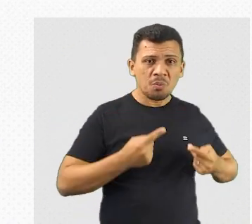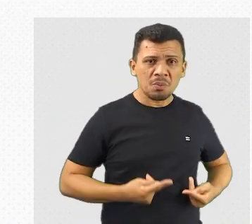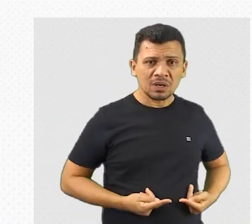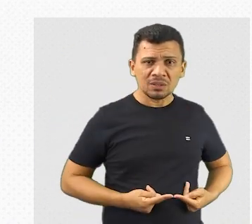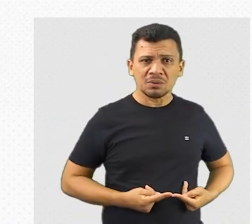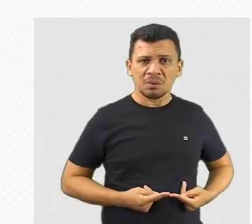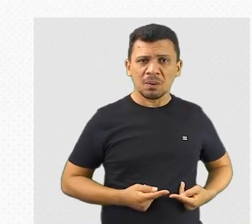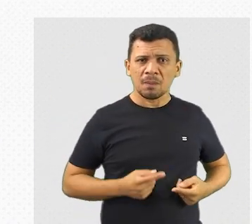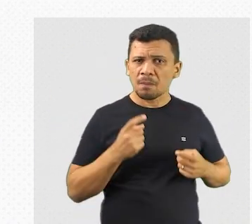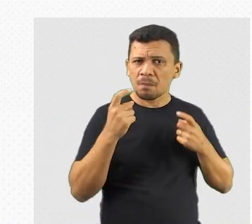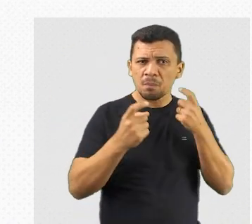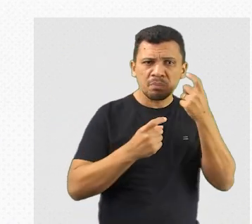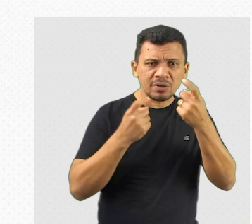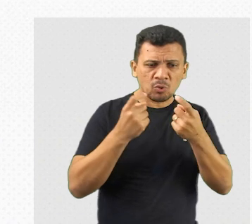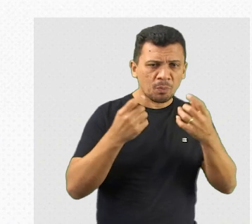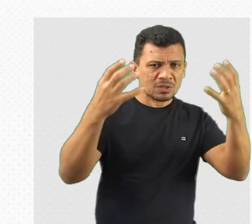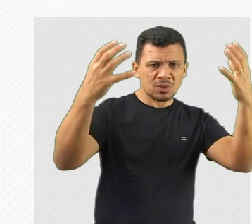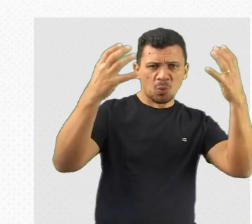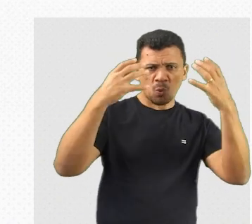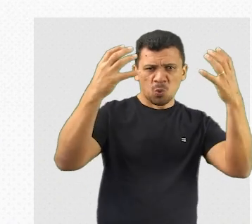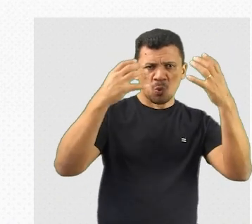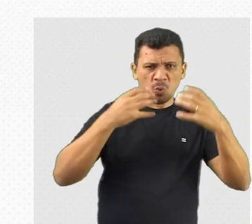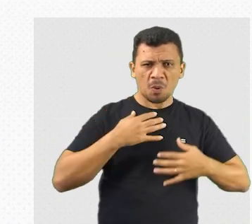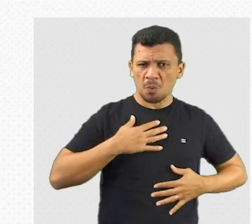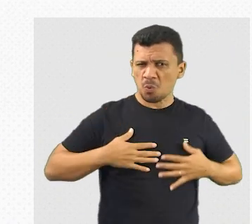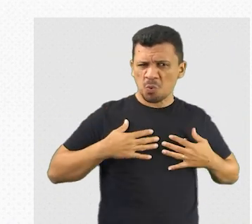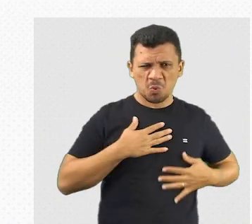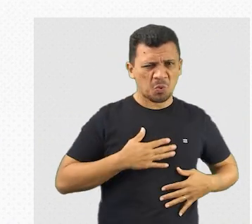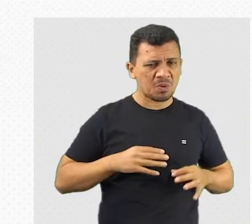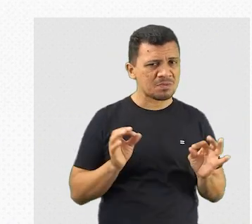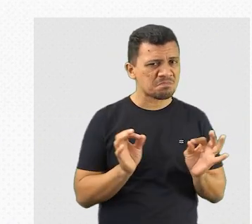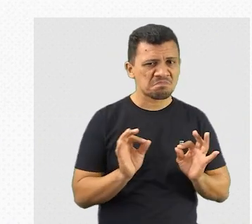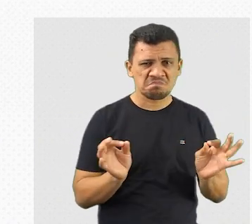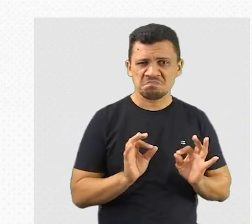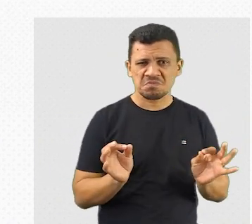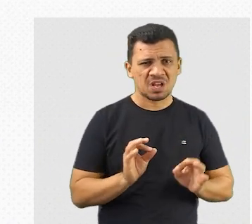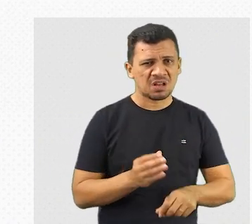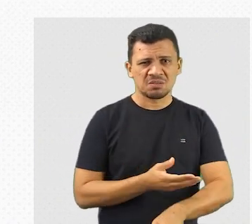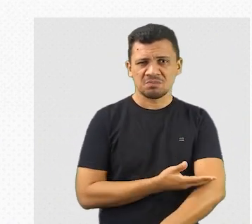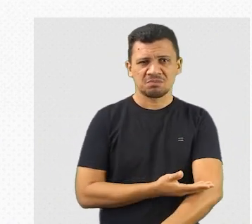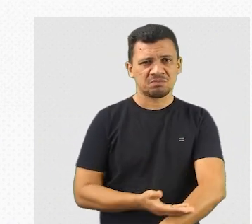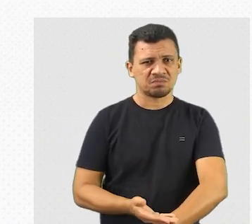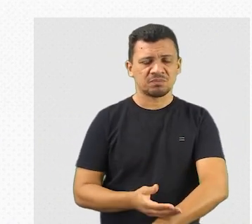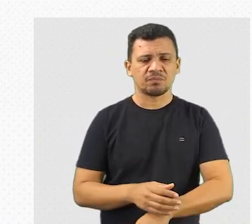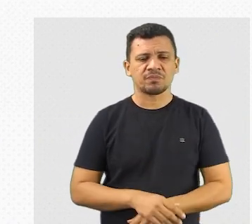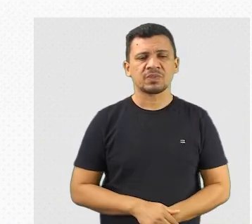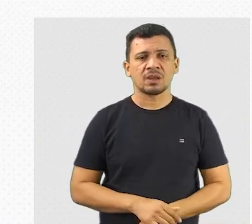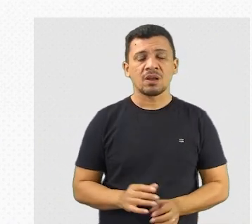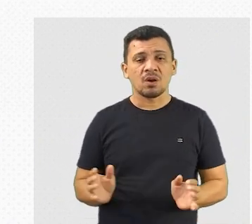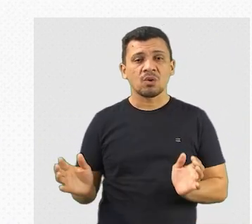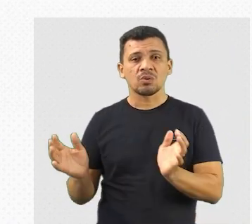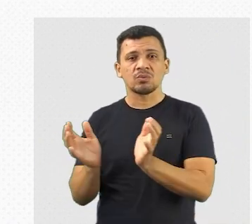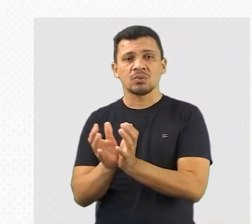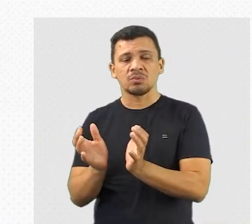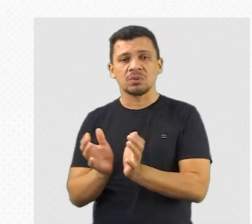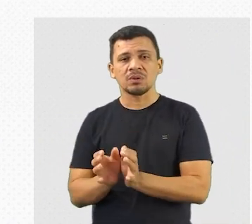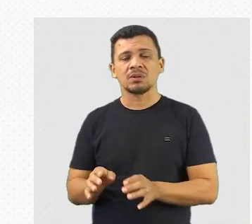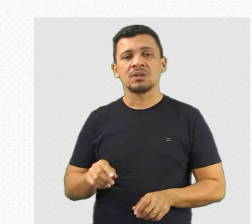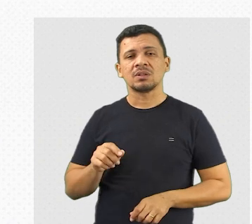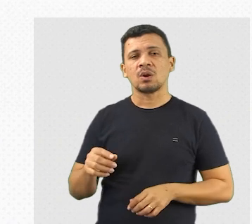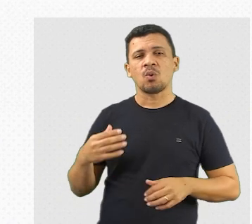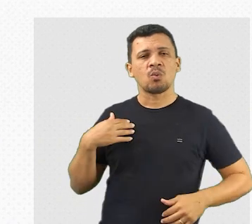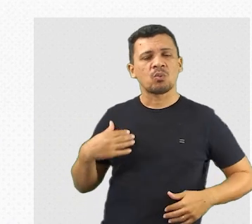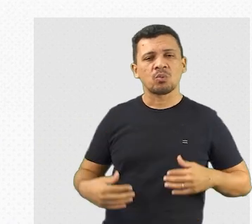tinha este hábito culturalmente, né? Pois é. Banhos coletivos, massagens,